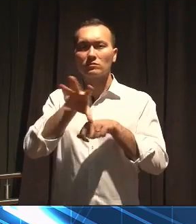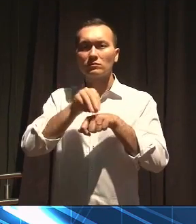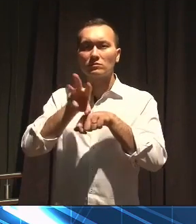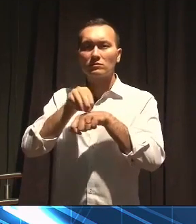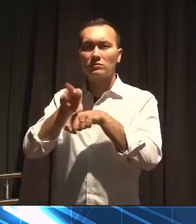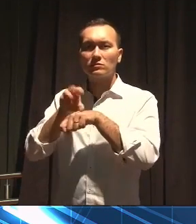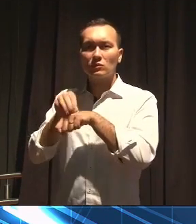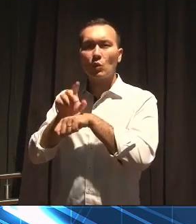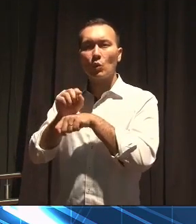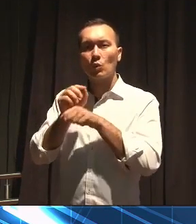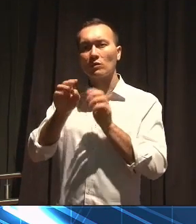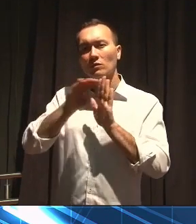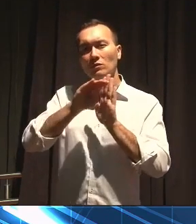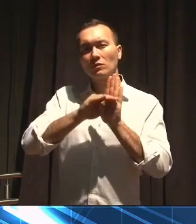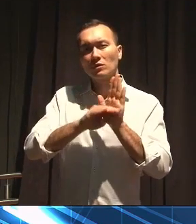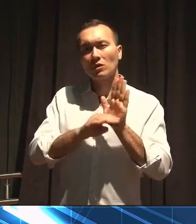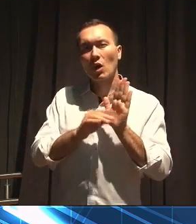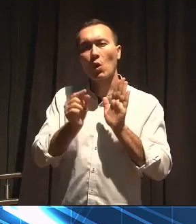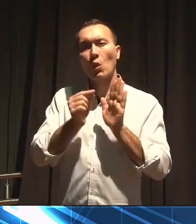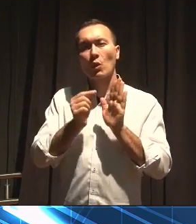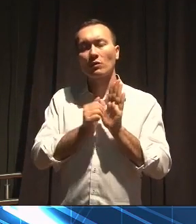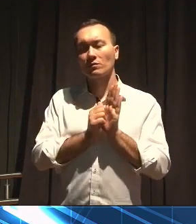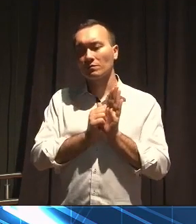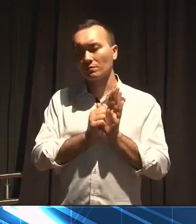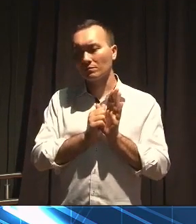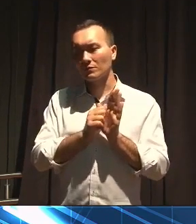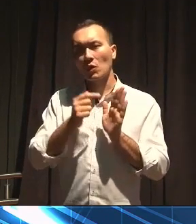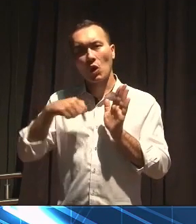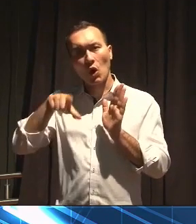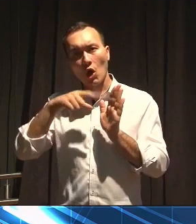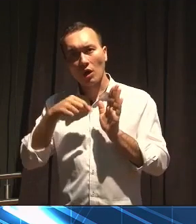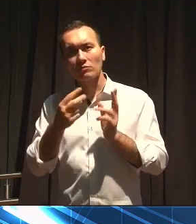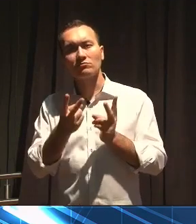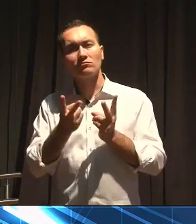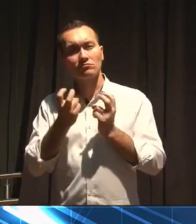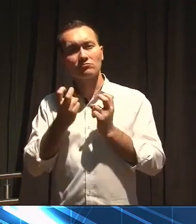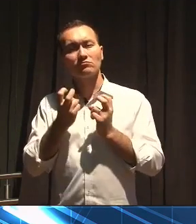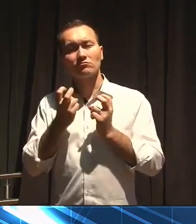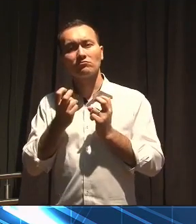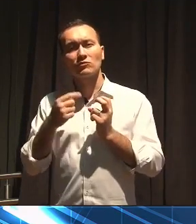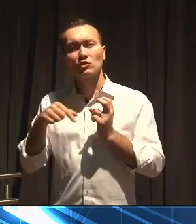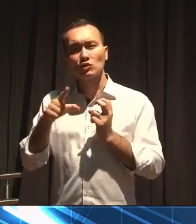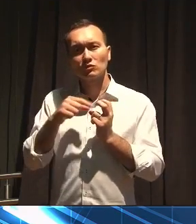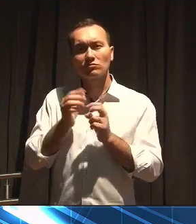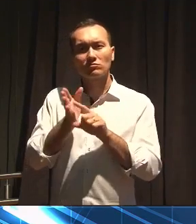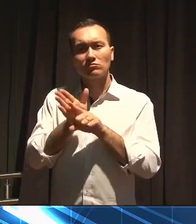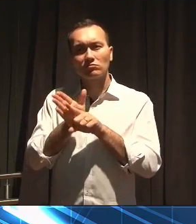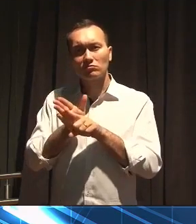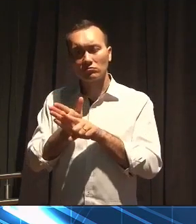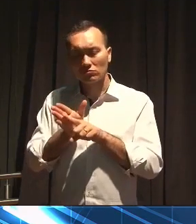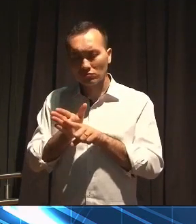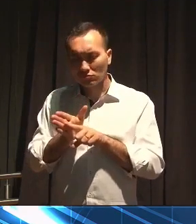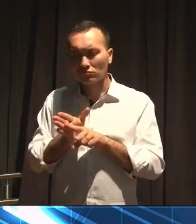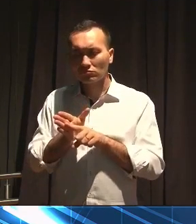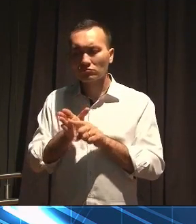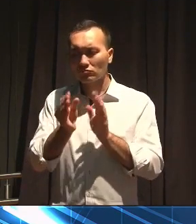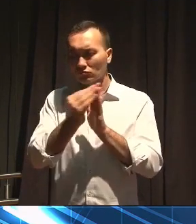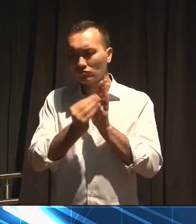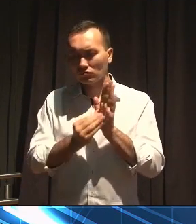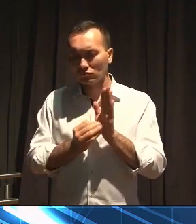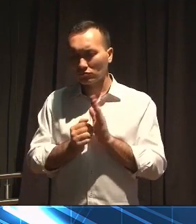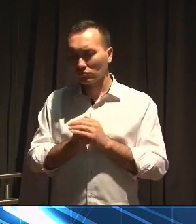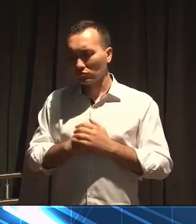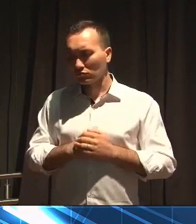a operação como se fosse um problema de software. Então, o SRE ele vem com a disciplina de disponibilidade, vem com a disciplina